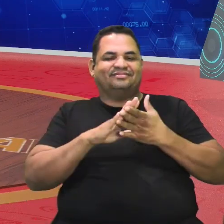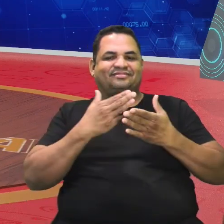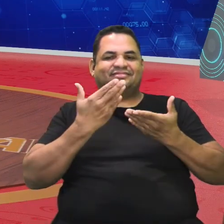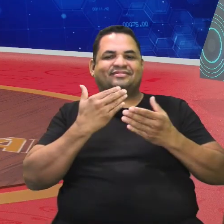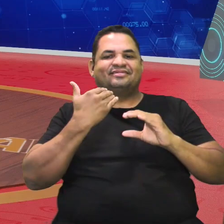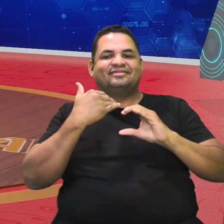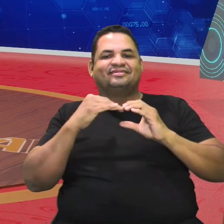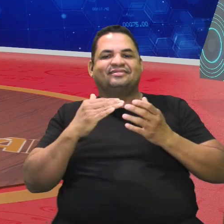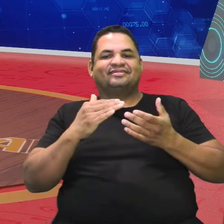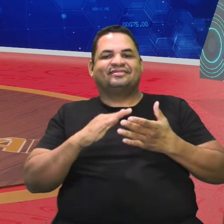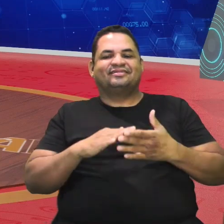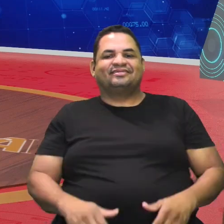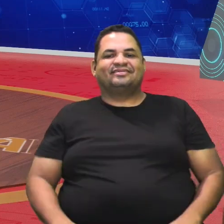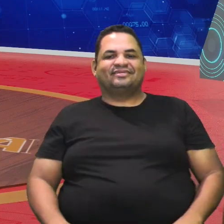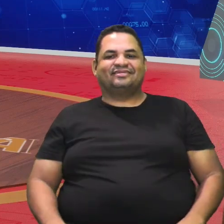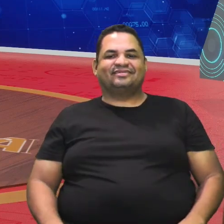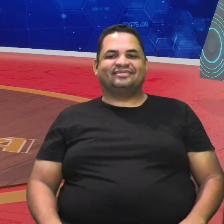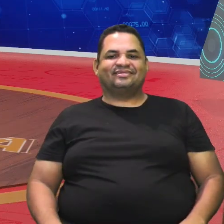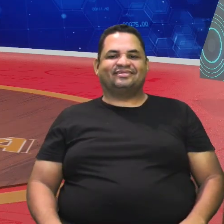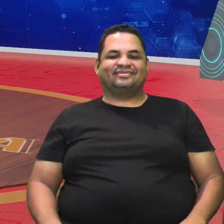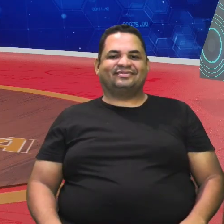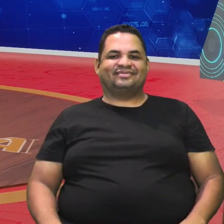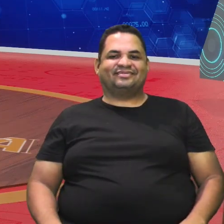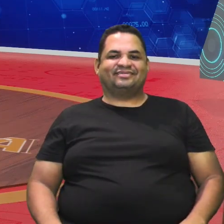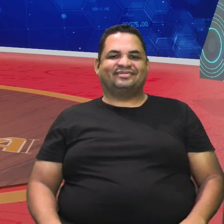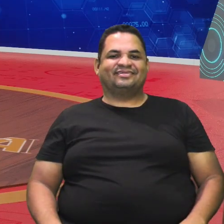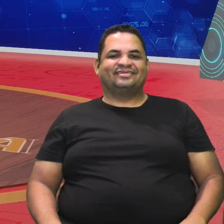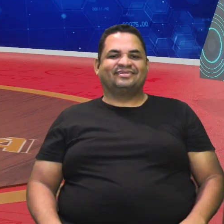Fios, não sei o que. Esse negócio aí que tem lá no